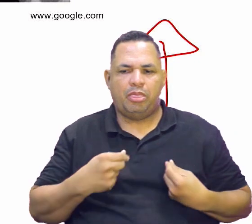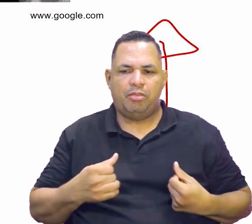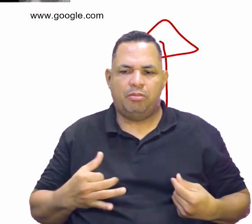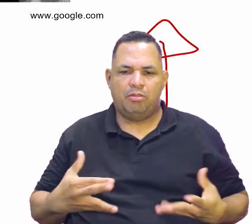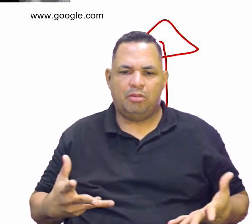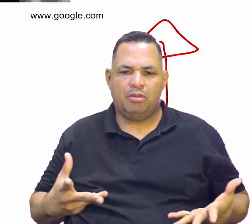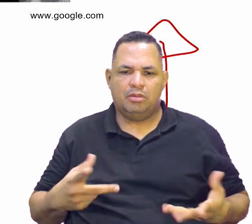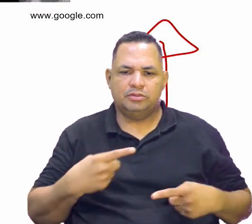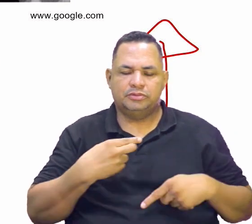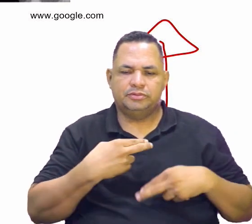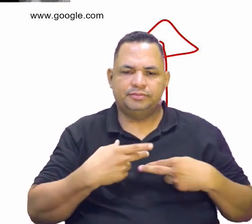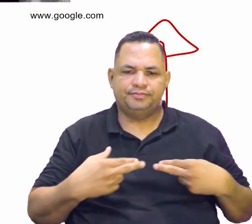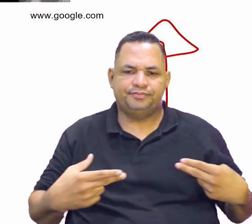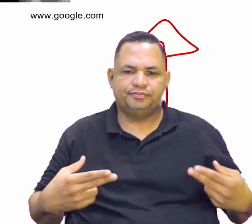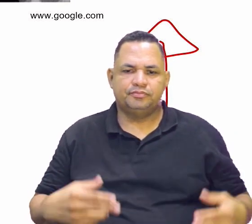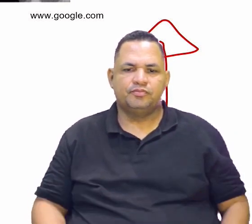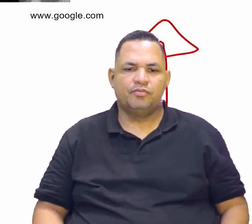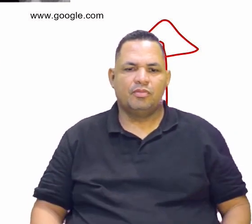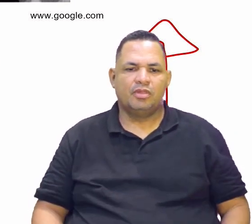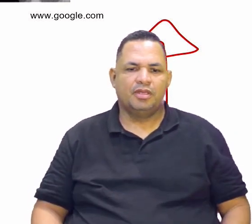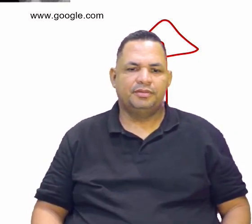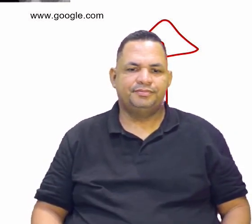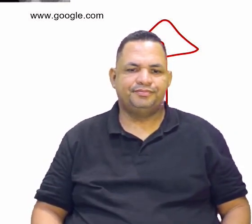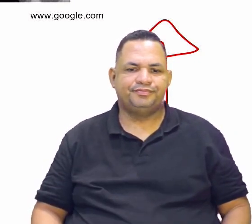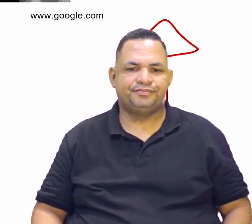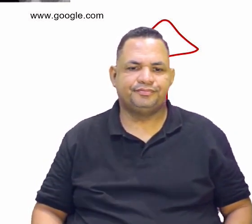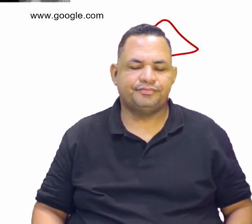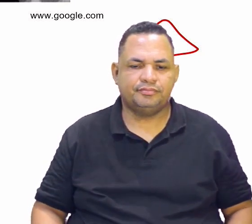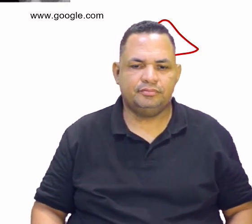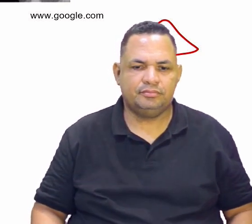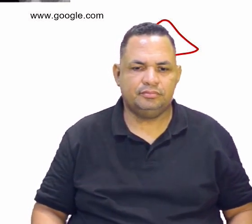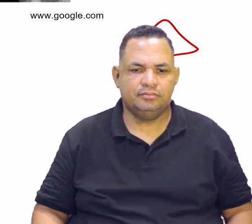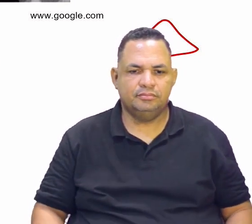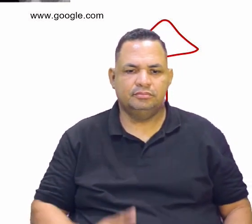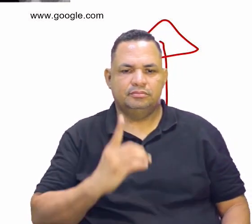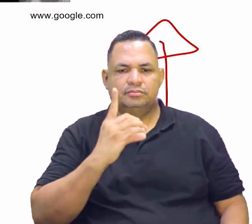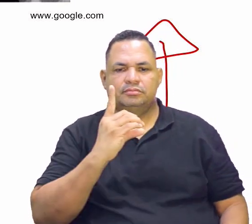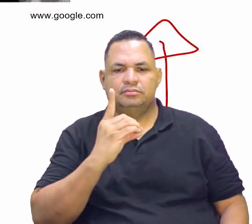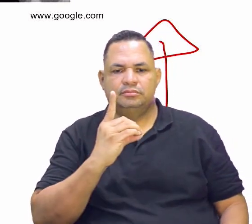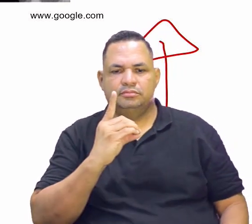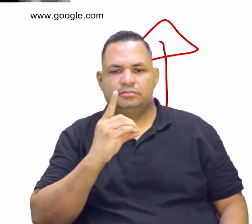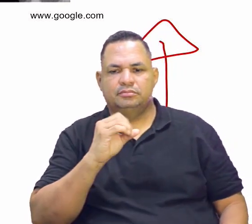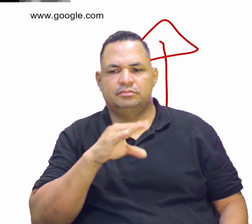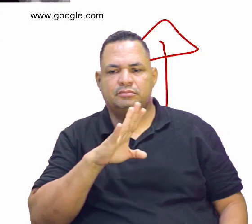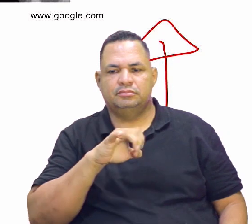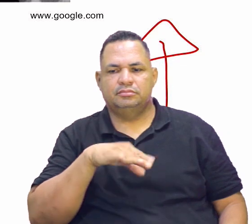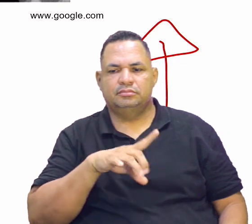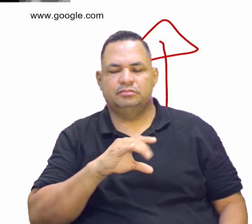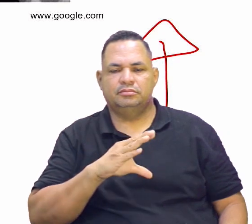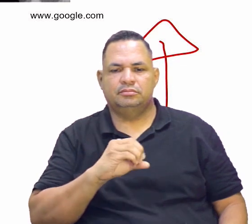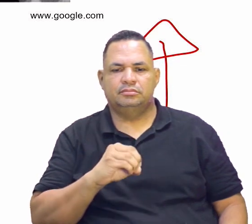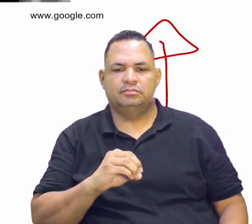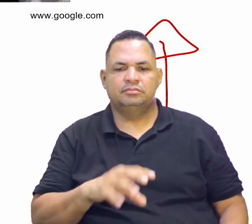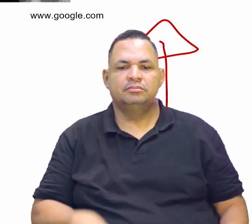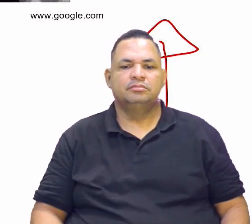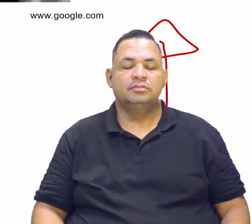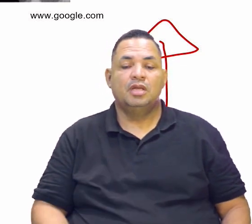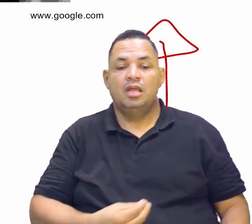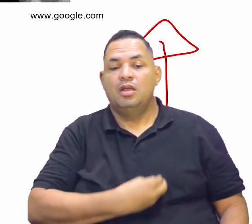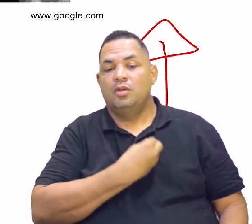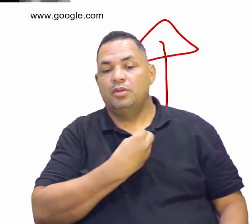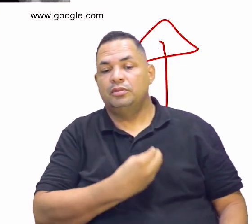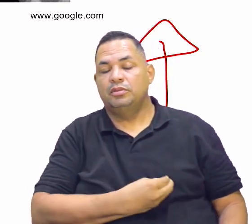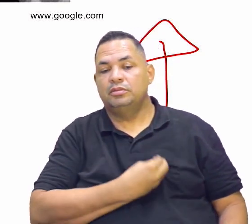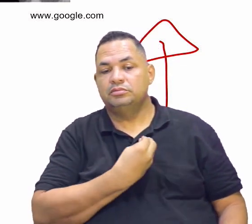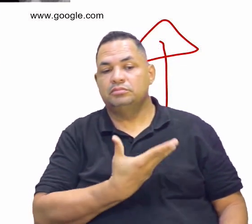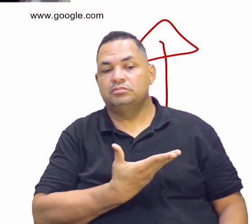desfazendo. Então aqui é um quadro dadaísta. E dá para fazer uma reflexão sobre ele, sobre a vida.